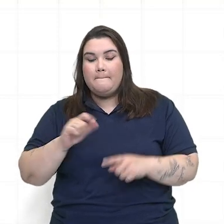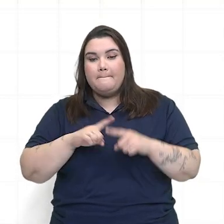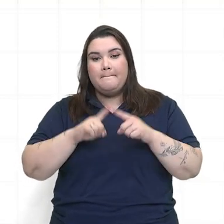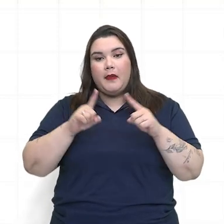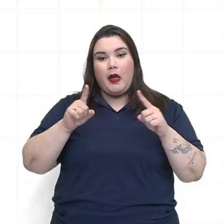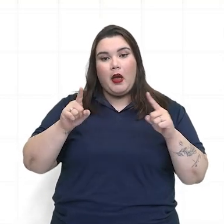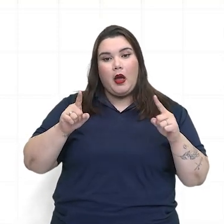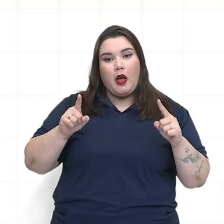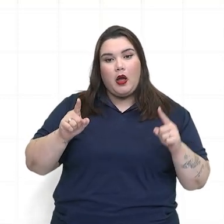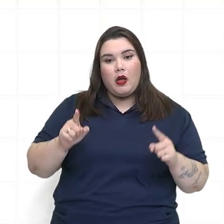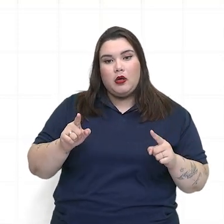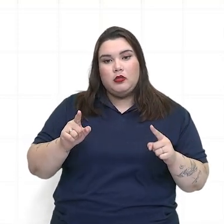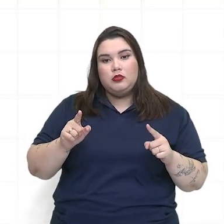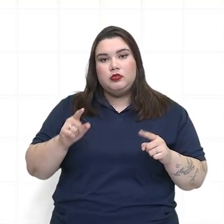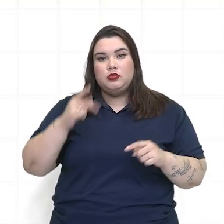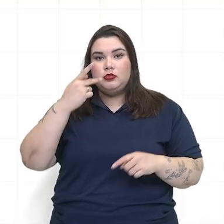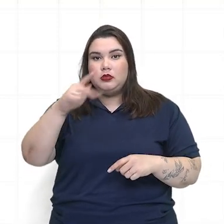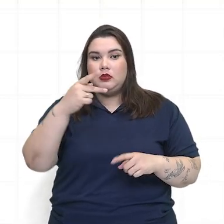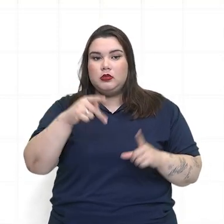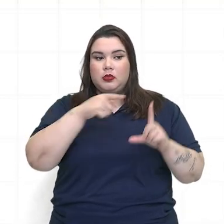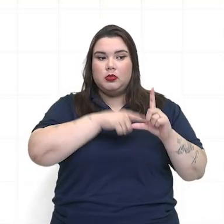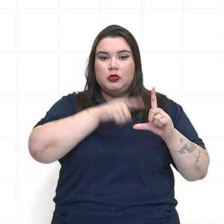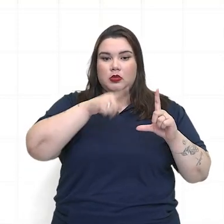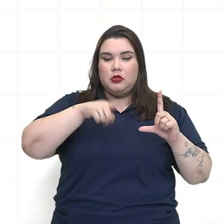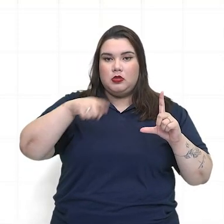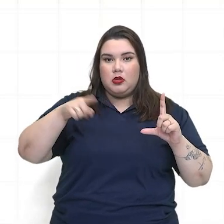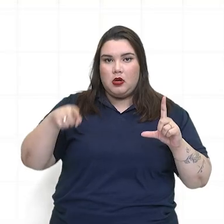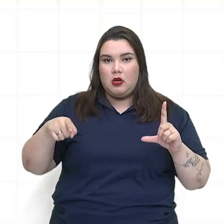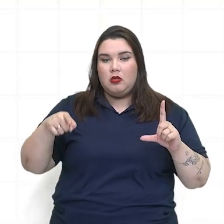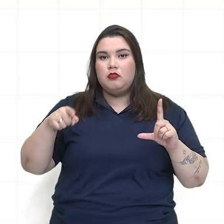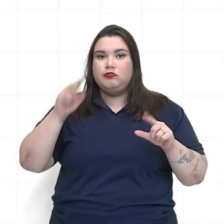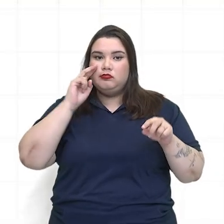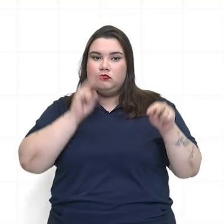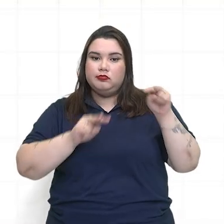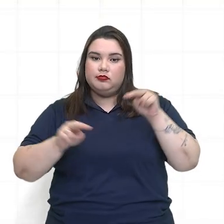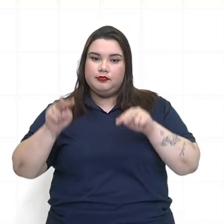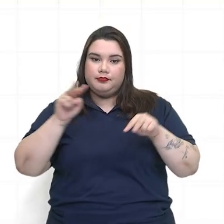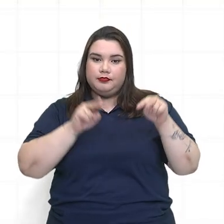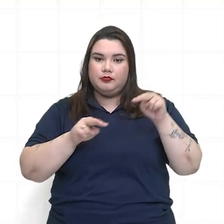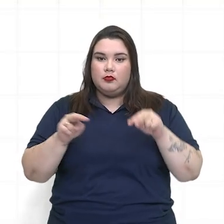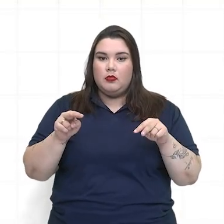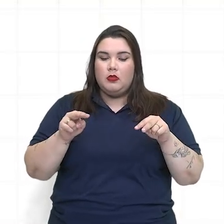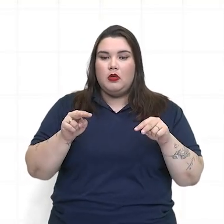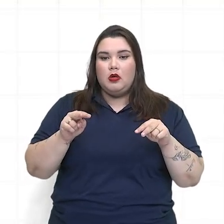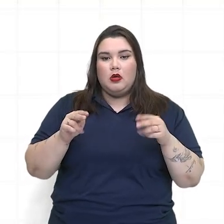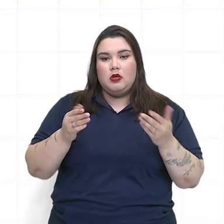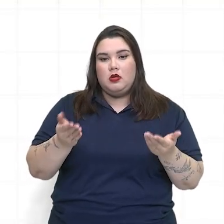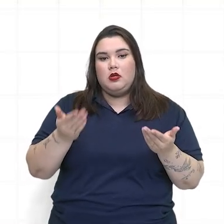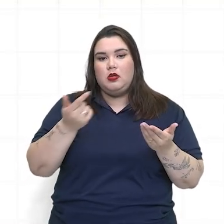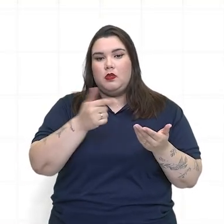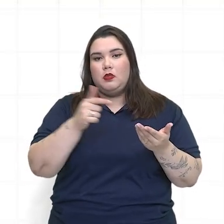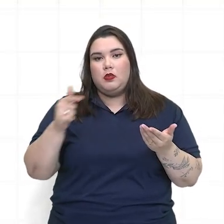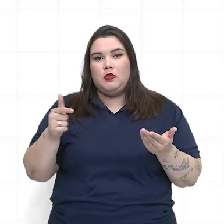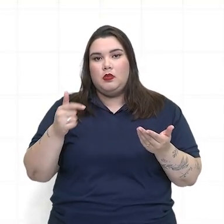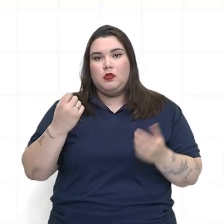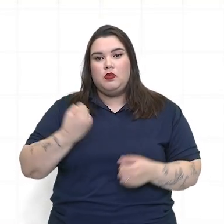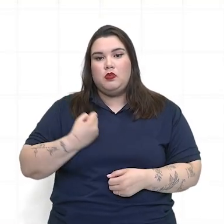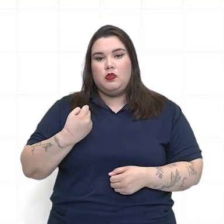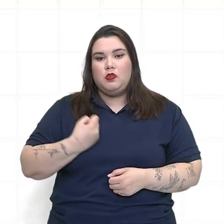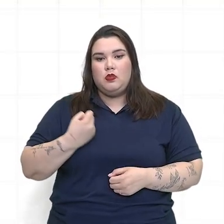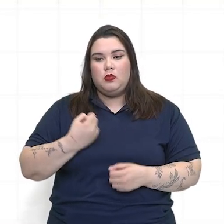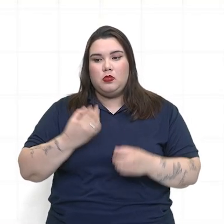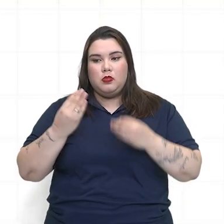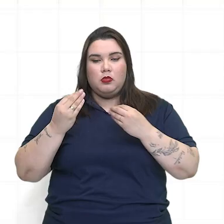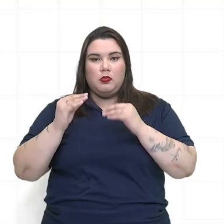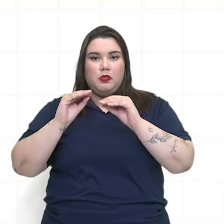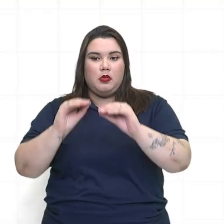Possa ser que o teu gráfico, o teu indicador visual, ele não venha com os